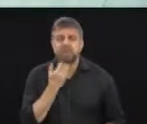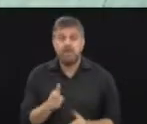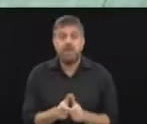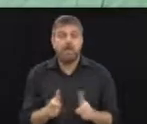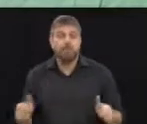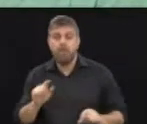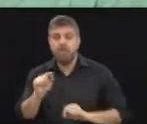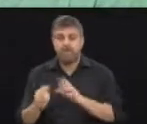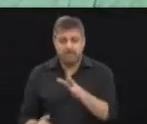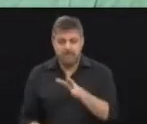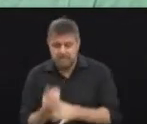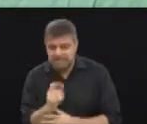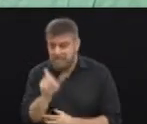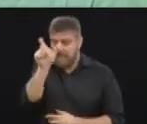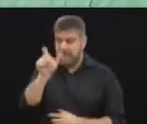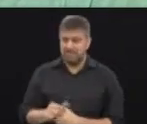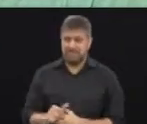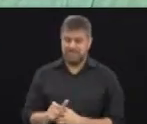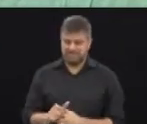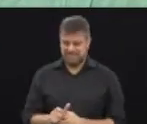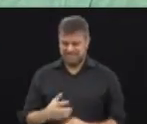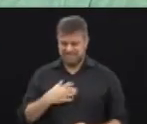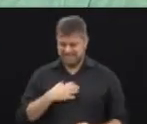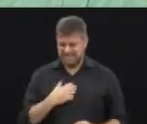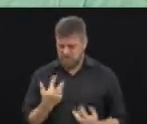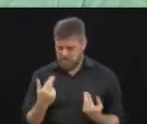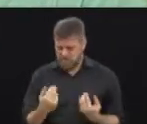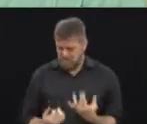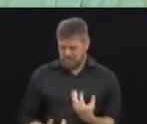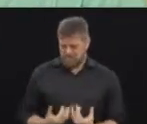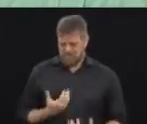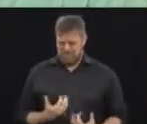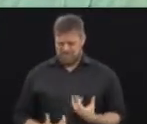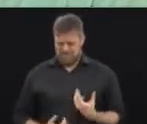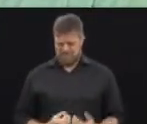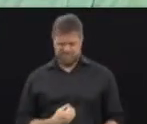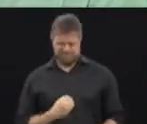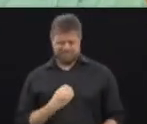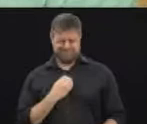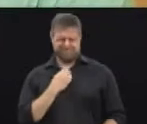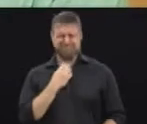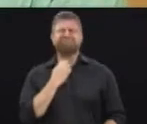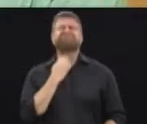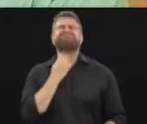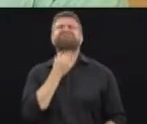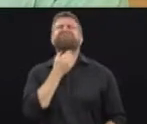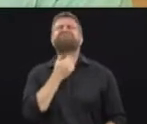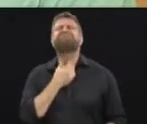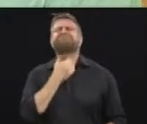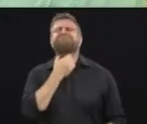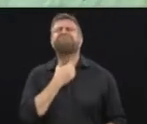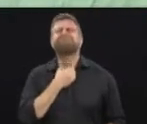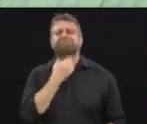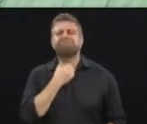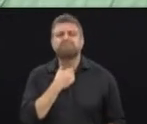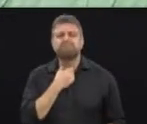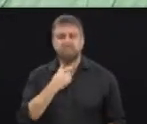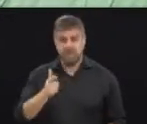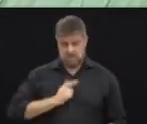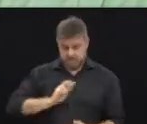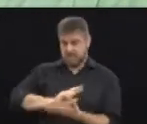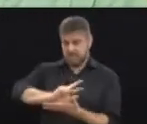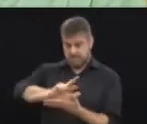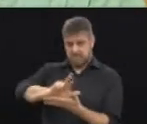das vezes, o sintoma do paciente é aquela queimação, a azia que ele refere, é a queixa mais comum. Mas você pode ter